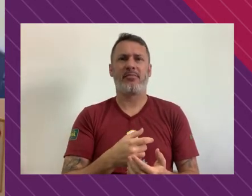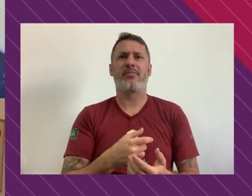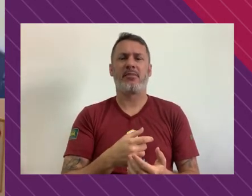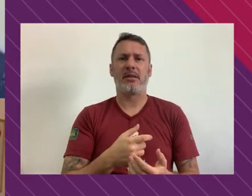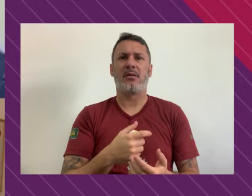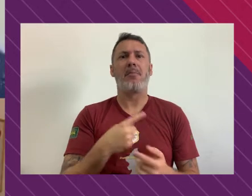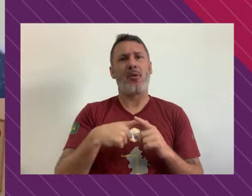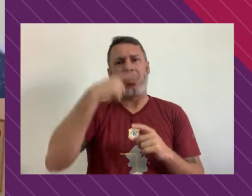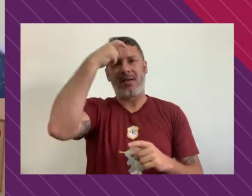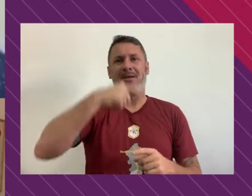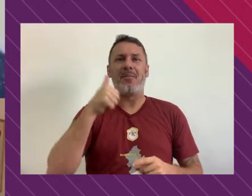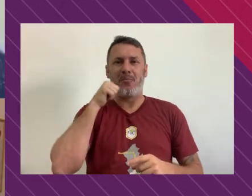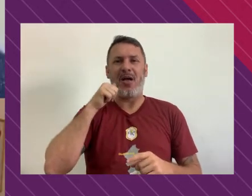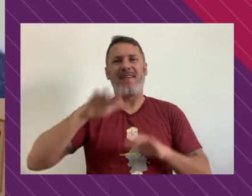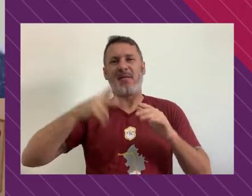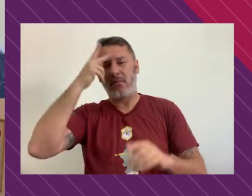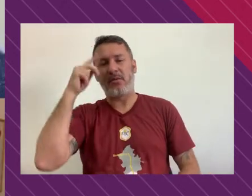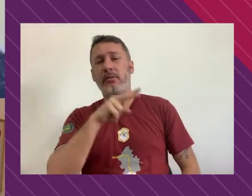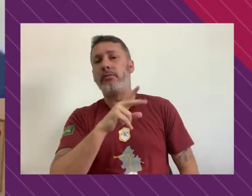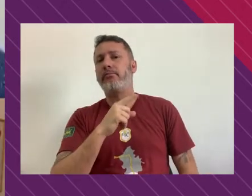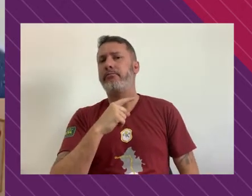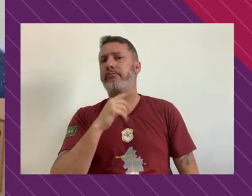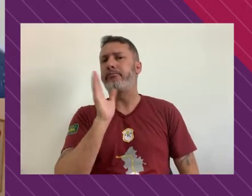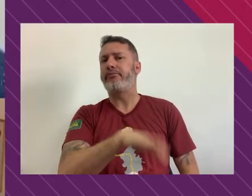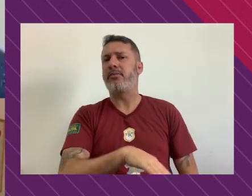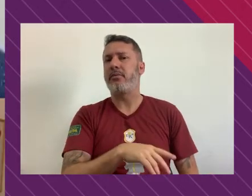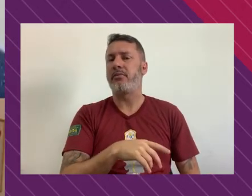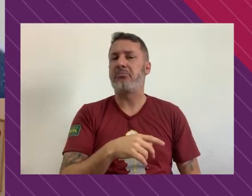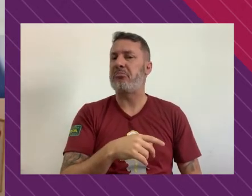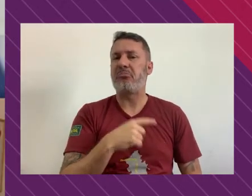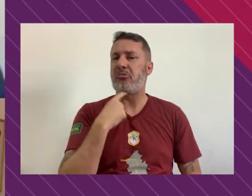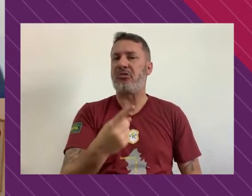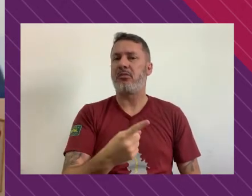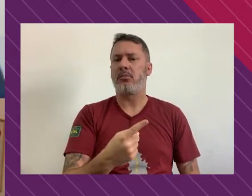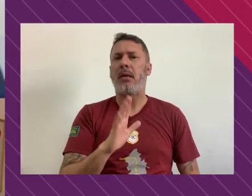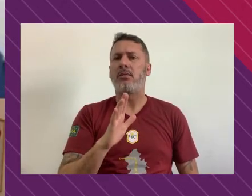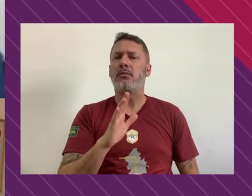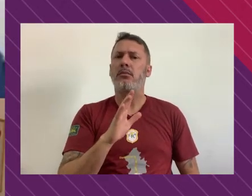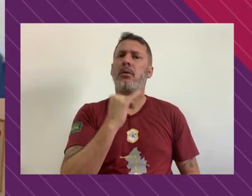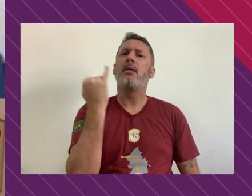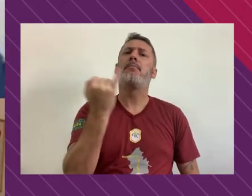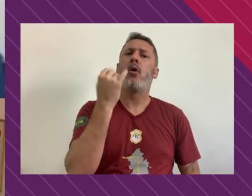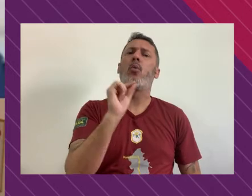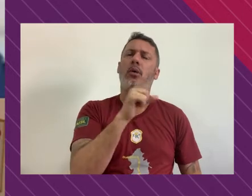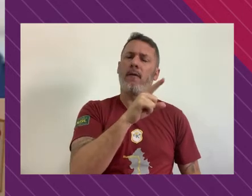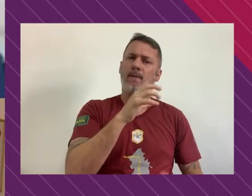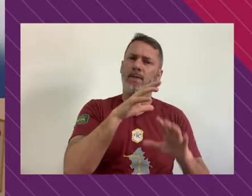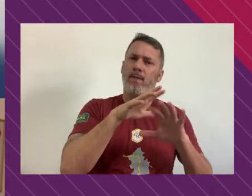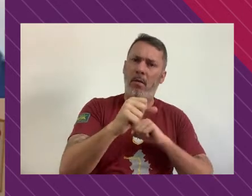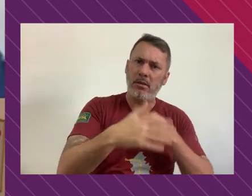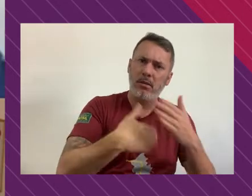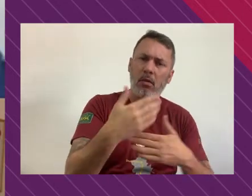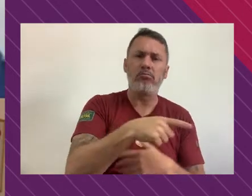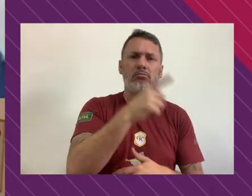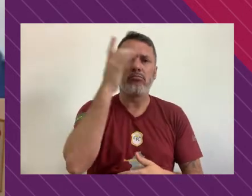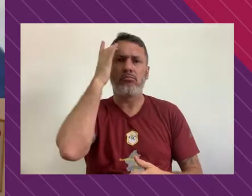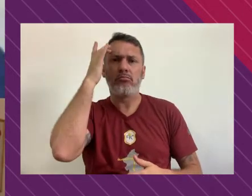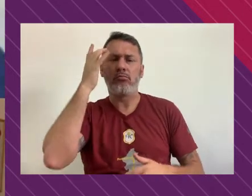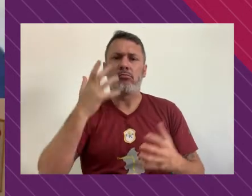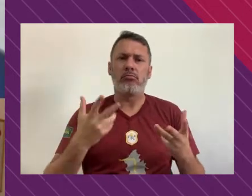Eu vou dar um exemplo aqui para pontuar o que eu estou dizendo. Vamos olhar para um dos temas de diversidade, um dos temas que é a